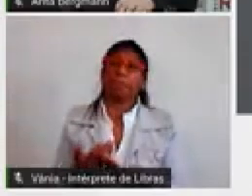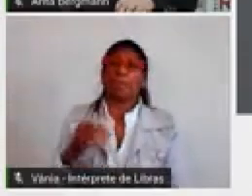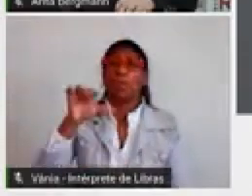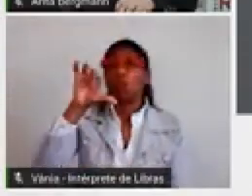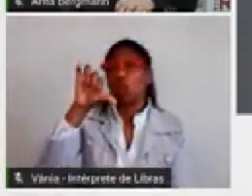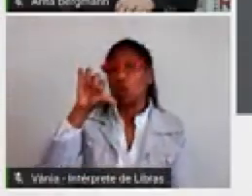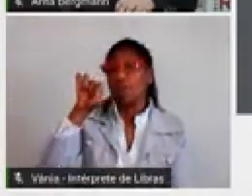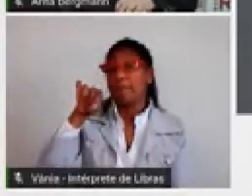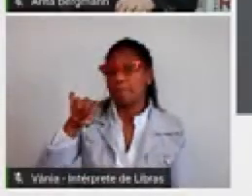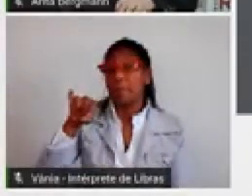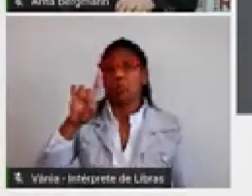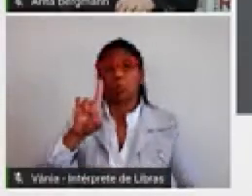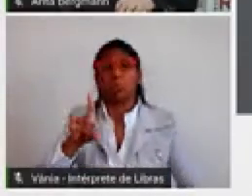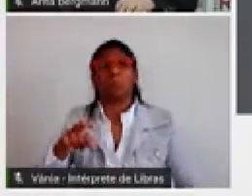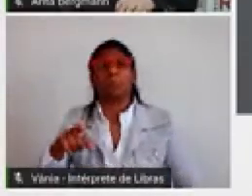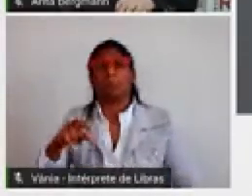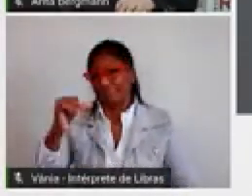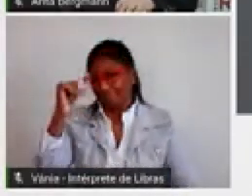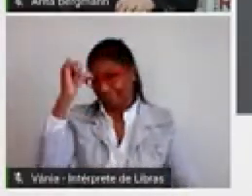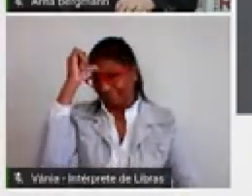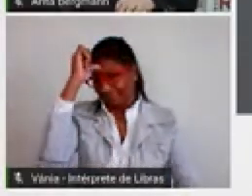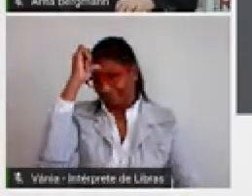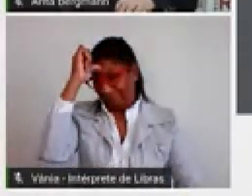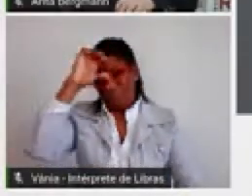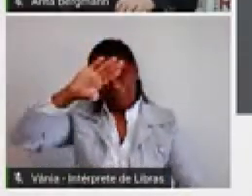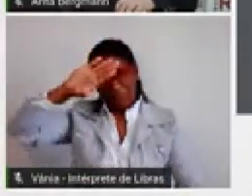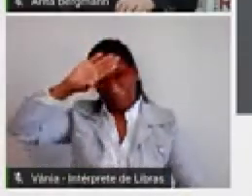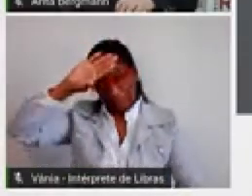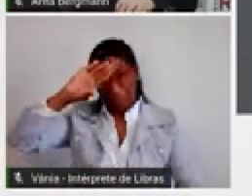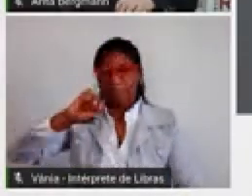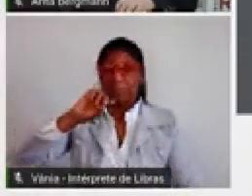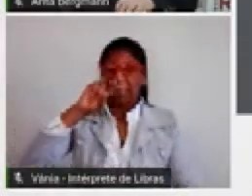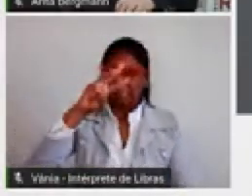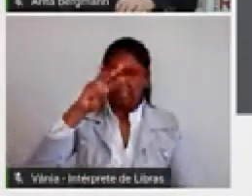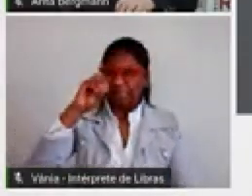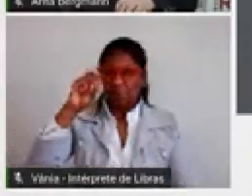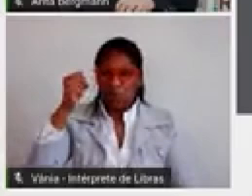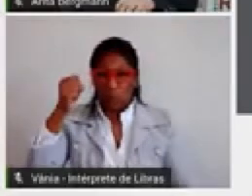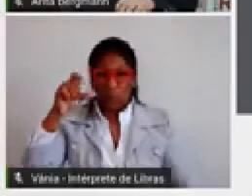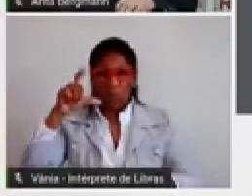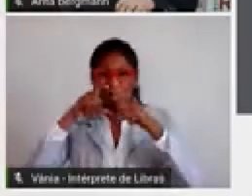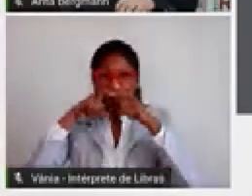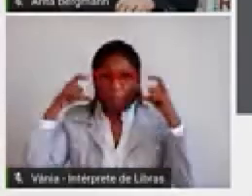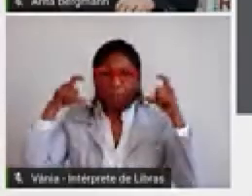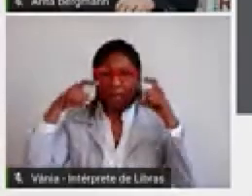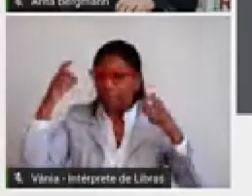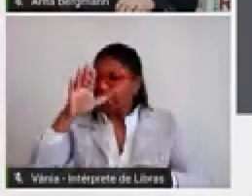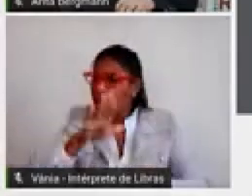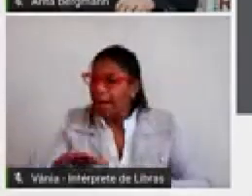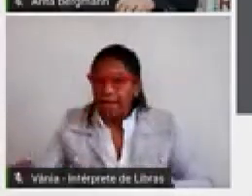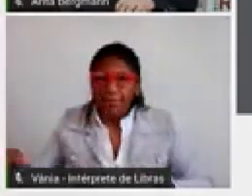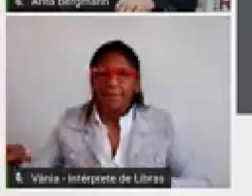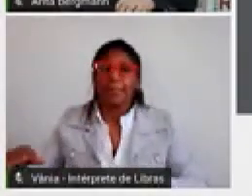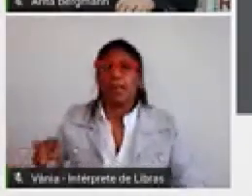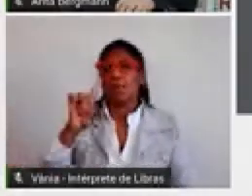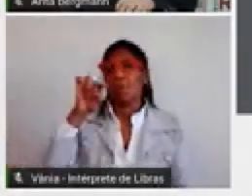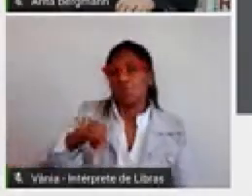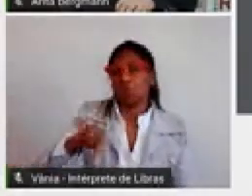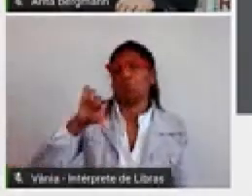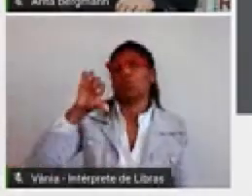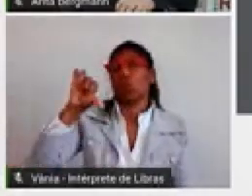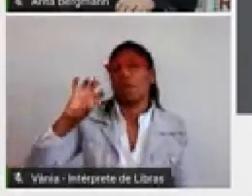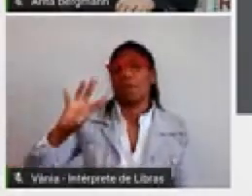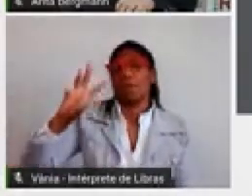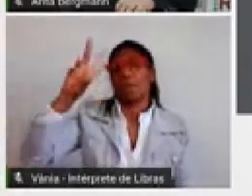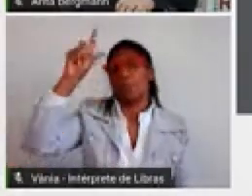do controle nas taxas de contaminação do vírus e também pela experiência com as escolas particulares. A avaliação do Estado é que o retorno